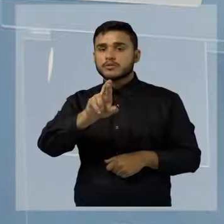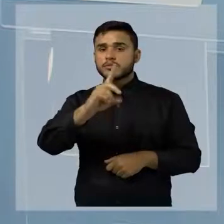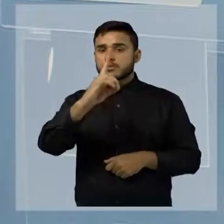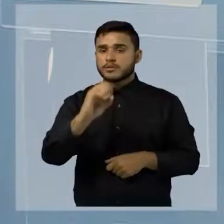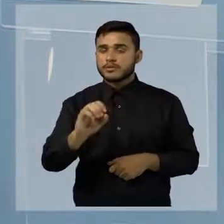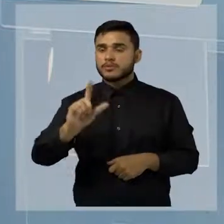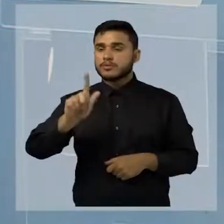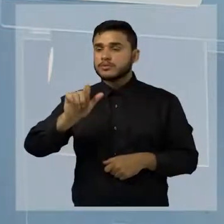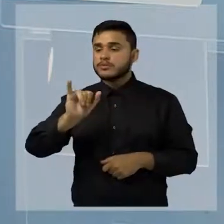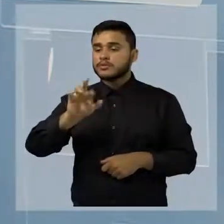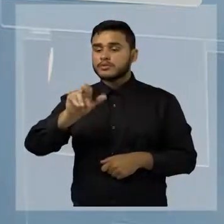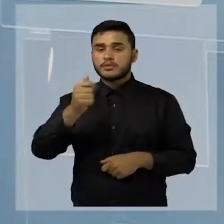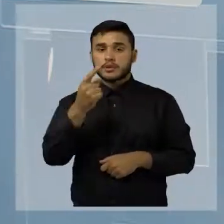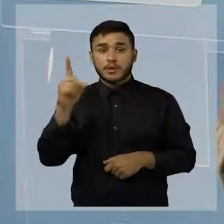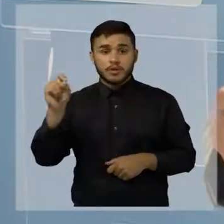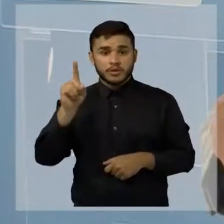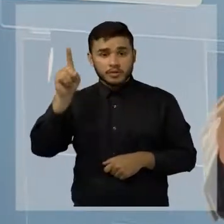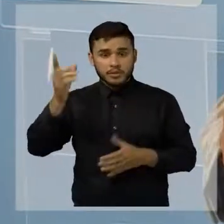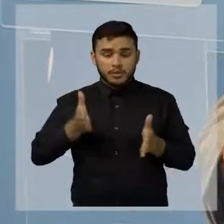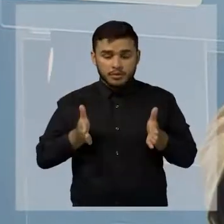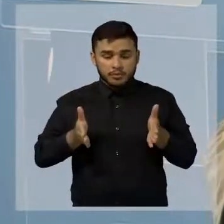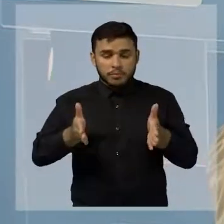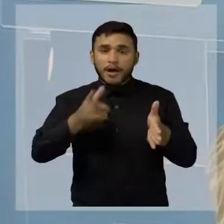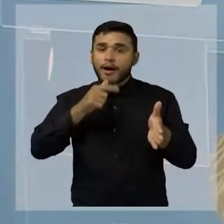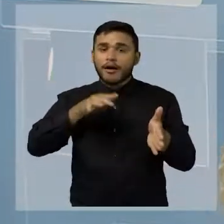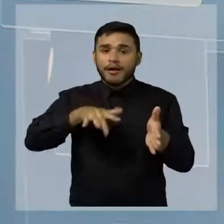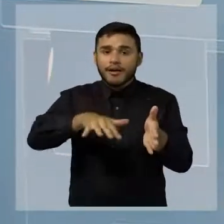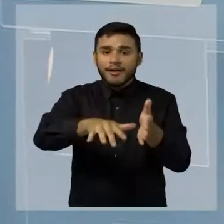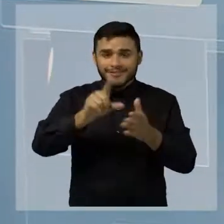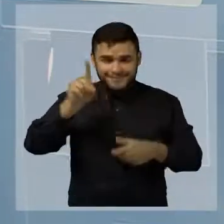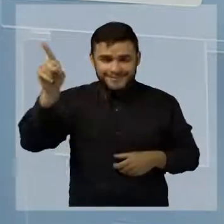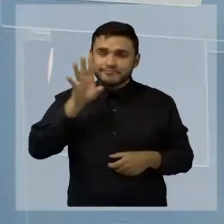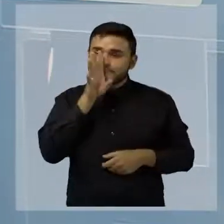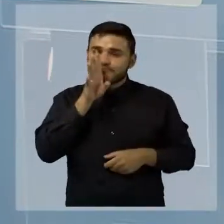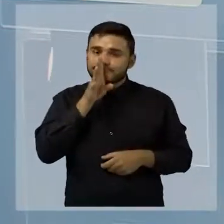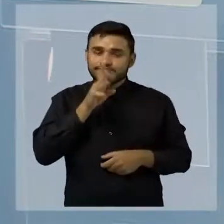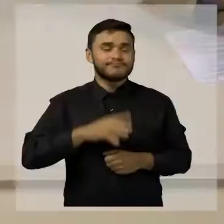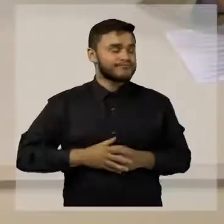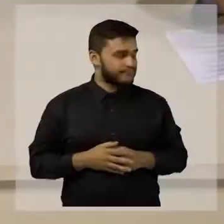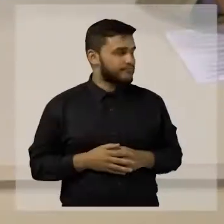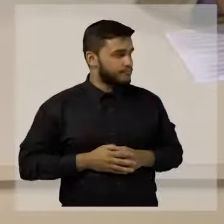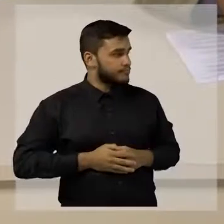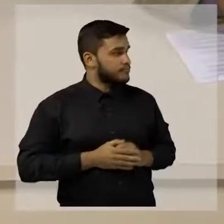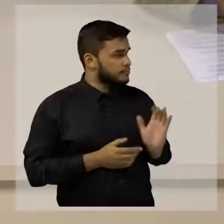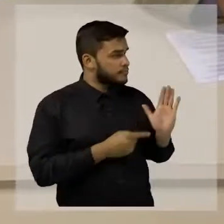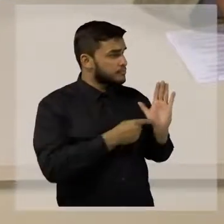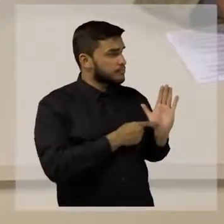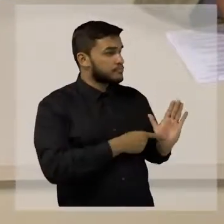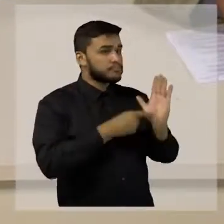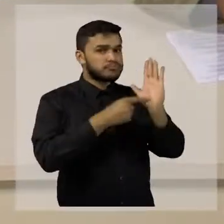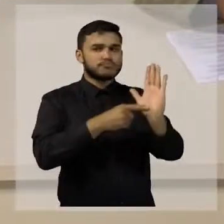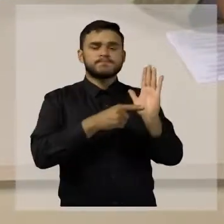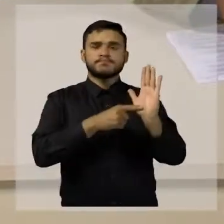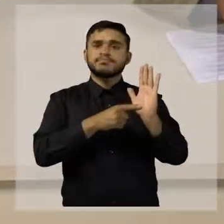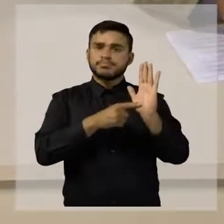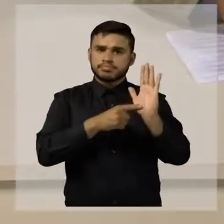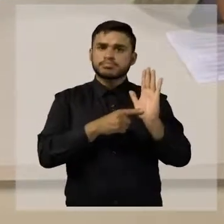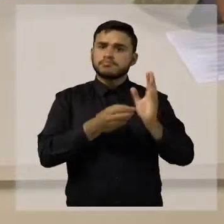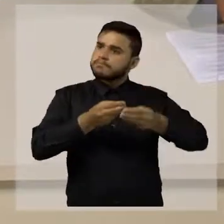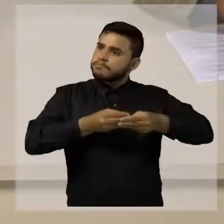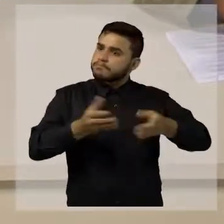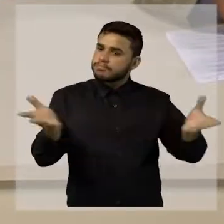que é conhecida, né? Isso. Interessante, né? Isso aqui também é um instrumento de transparência, né? De prestação de